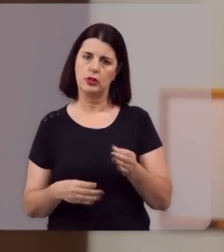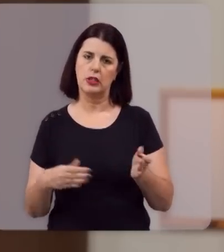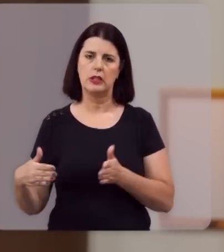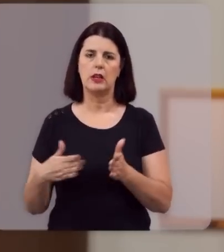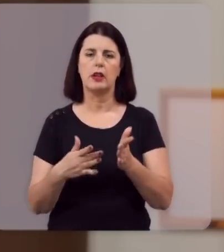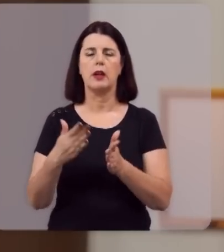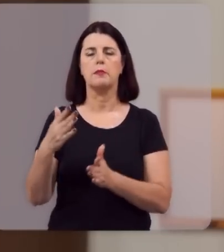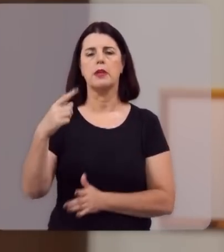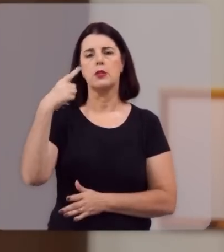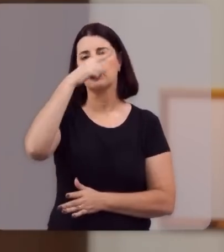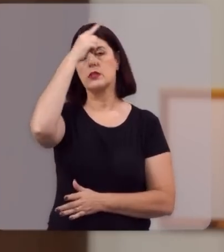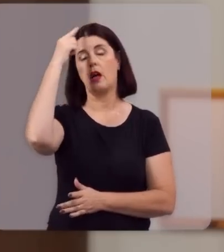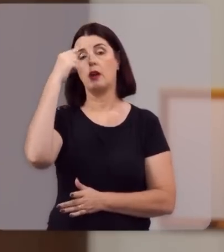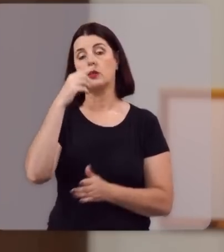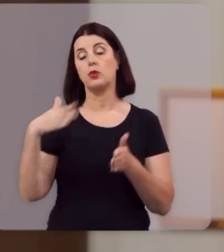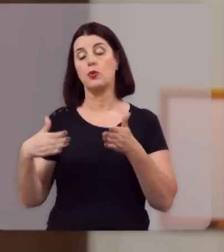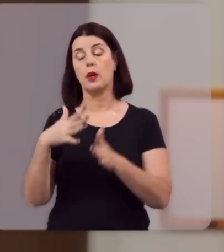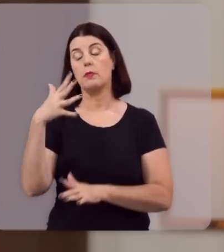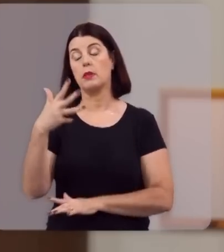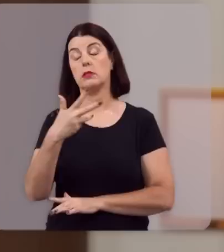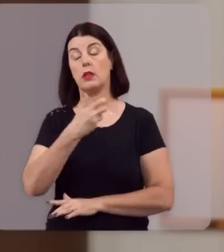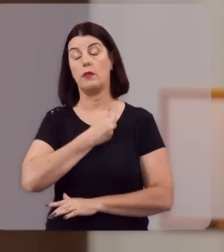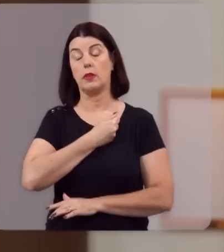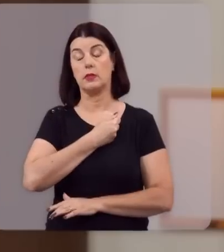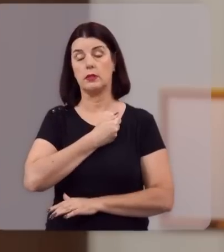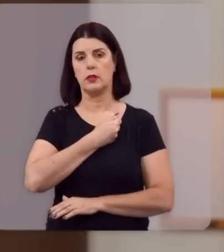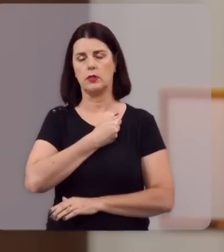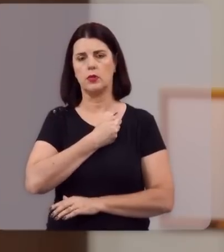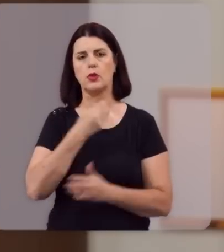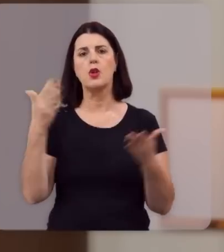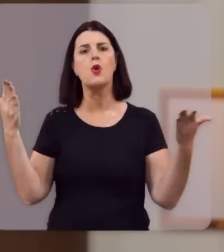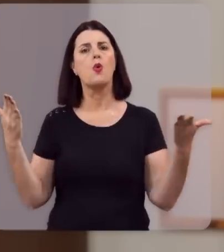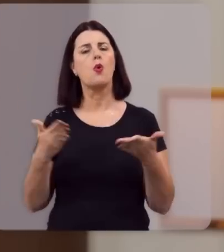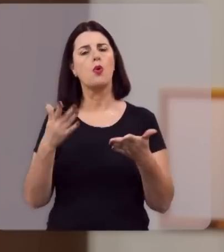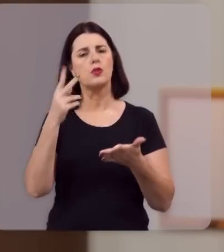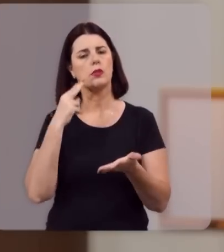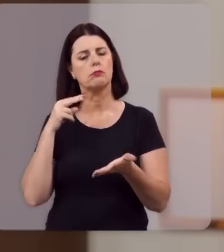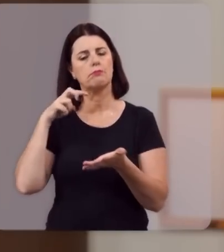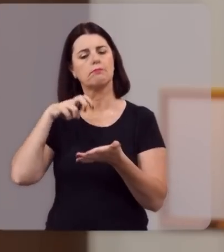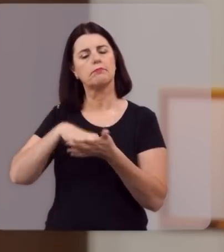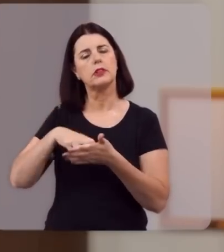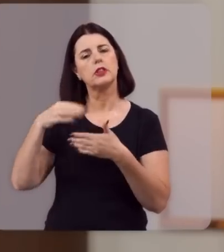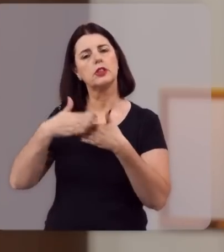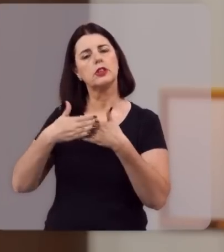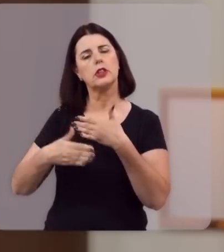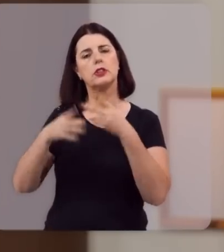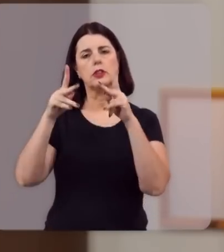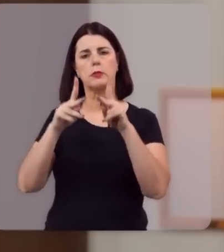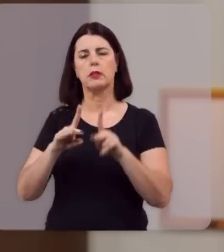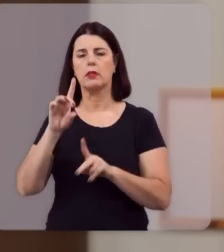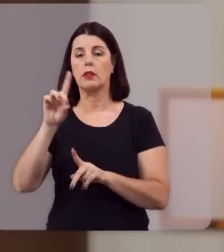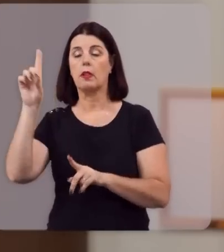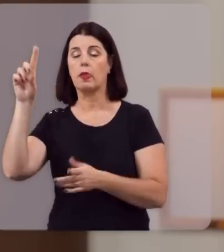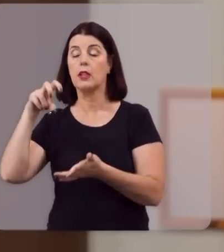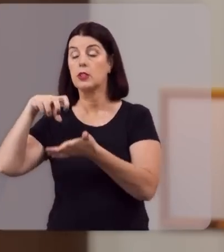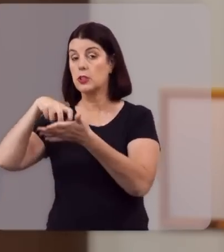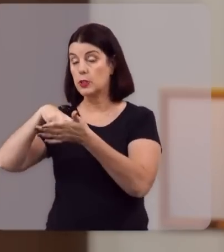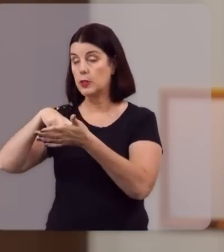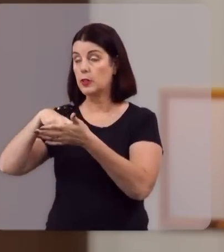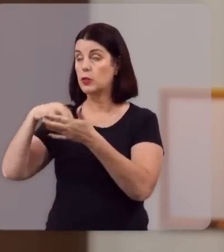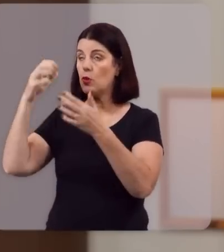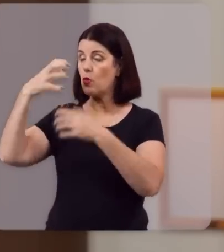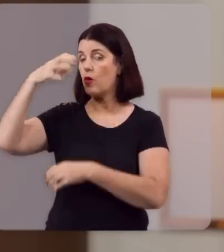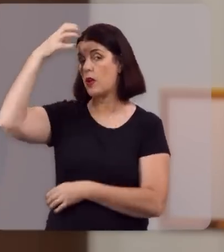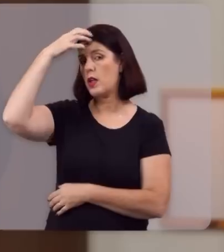da Justiça caminho da santidade o caminho da salvação que hoje você se renda Cristo que hoje você